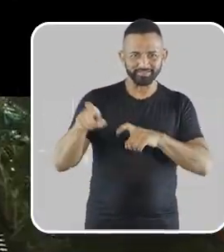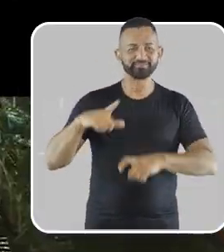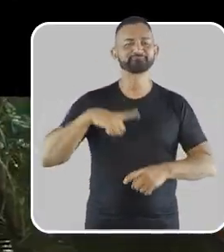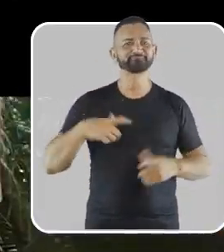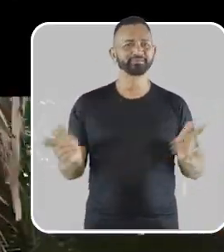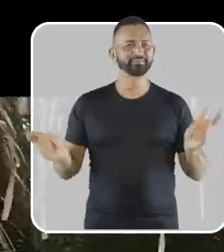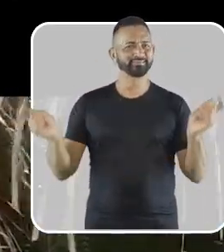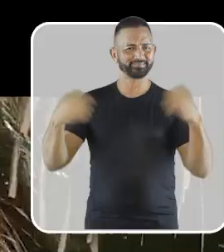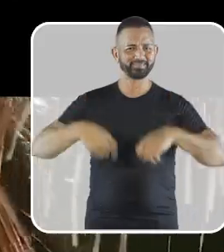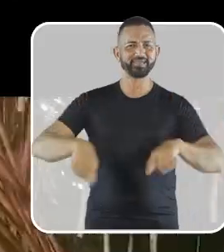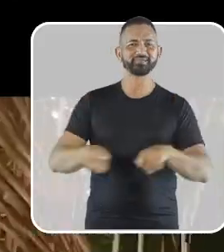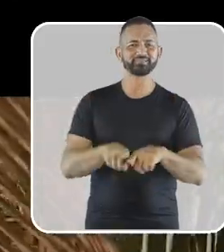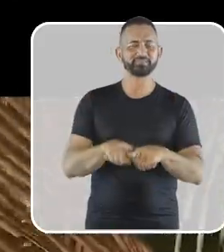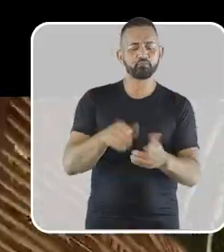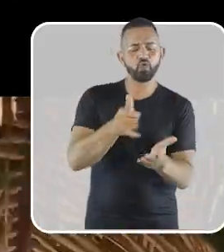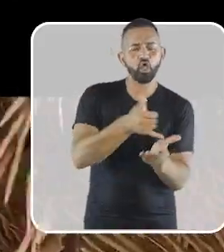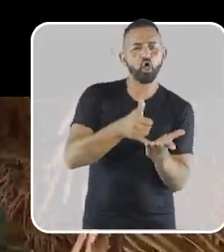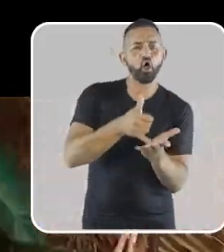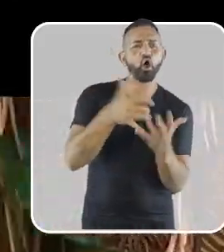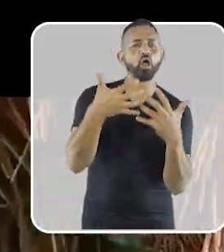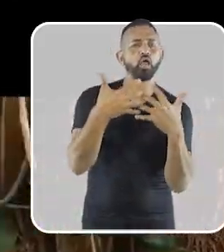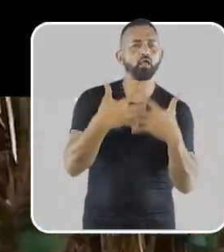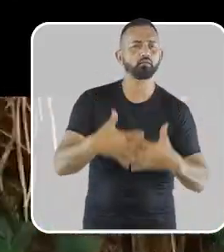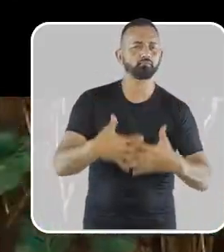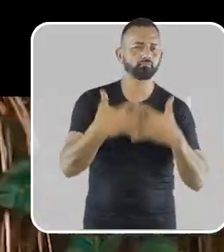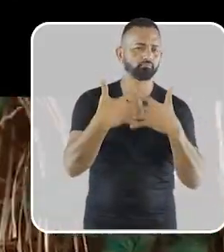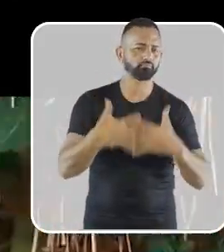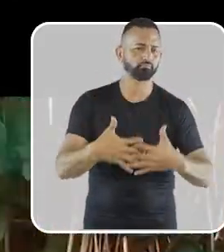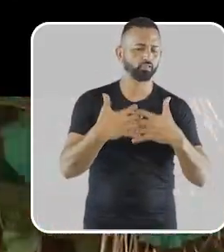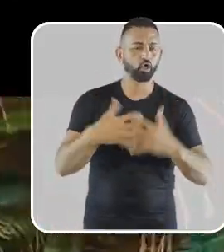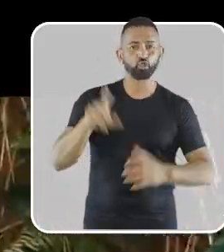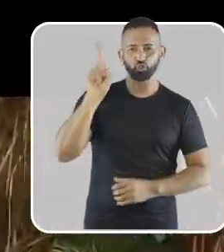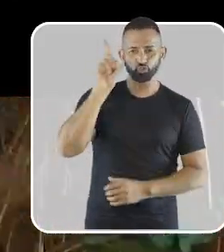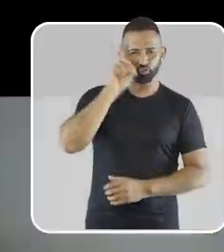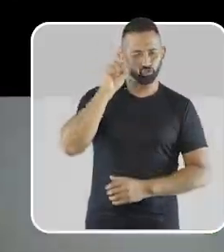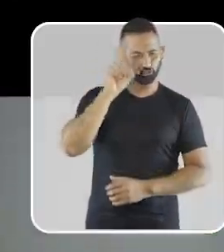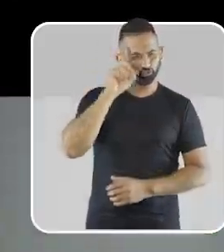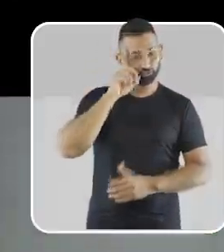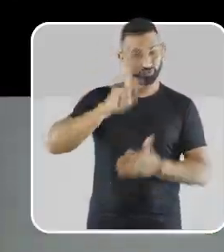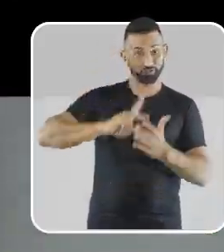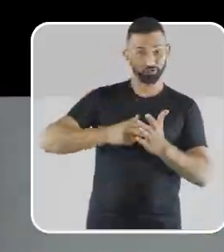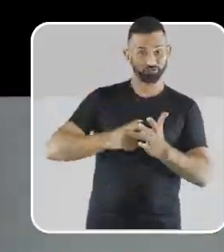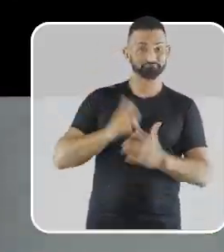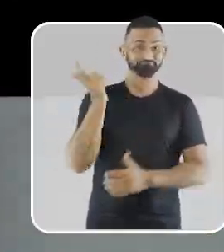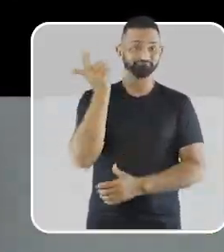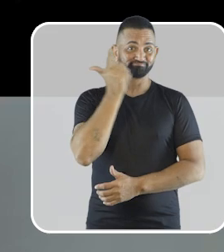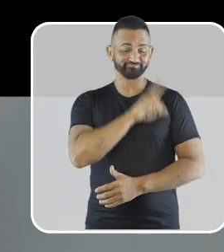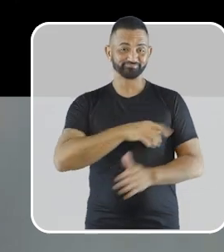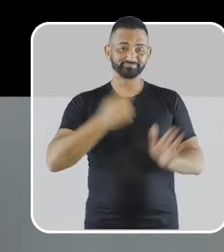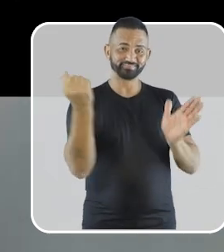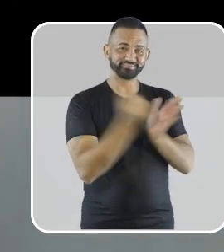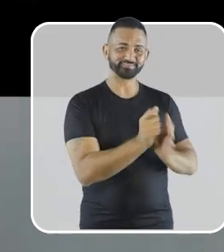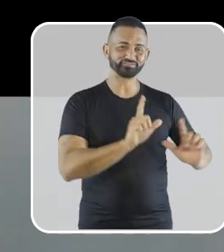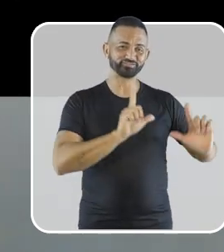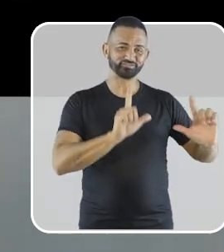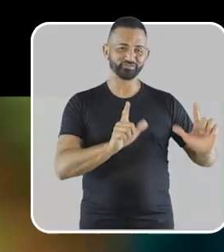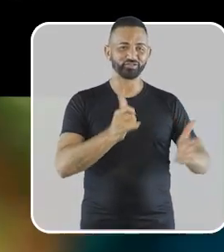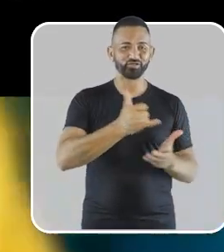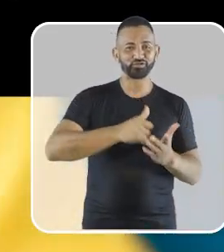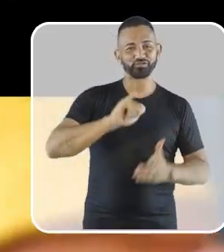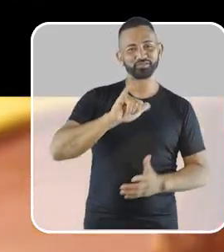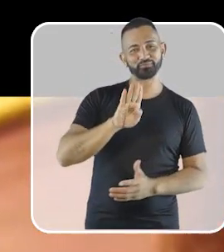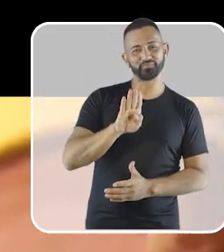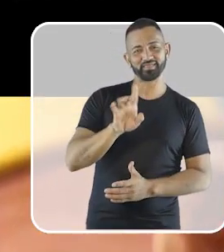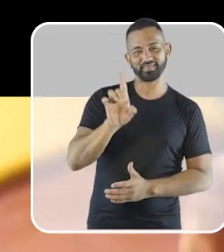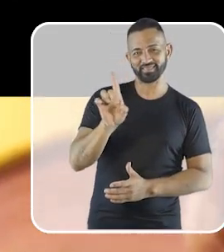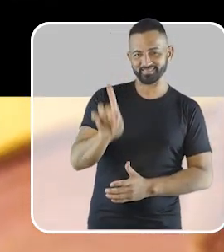tem capacidade para refinar cerca de 5 toneladas de óleo por dia. A cooperativa conquistou o certificado do óleo pelo